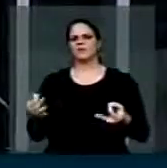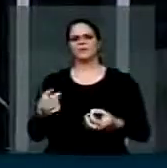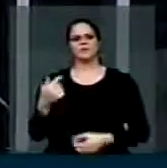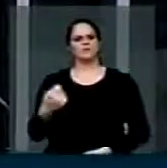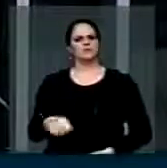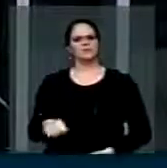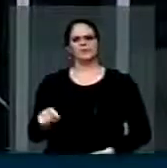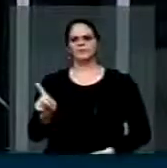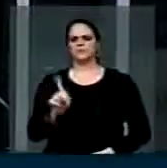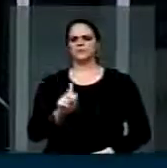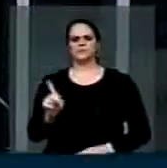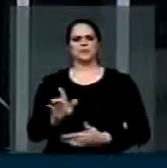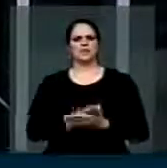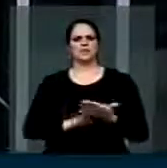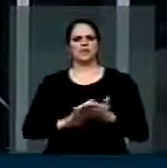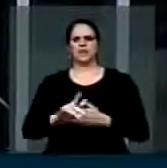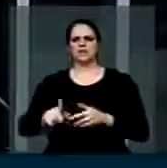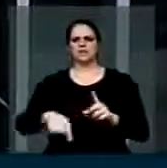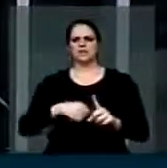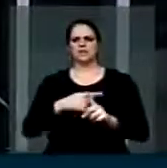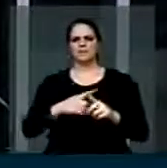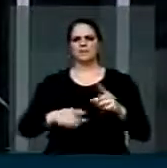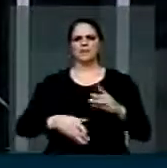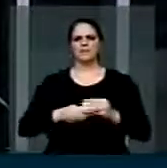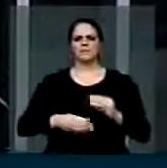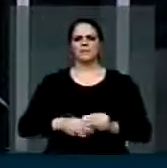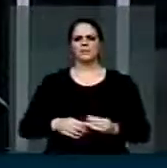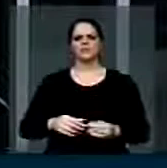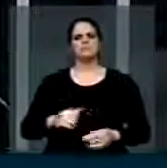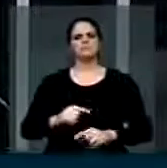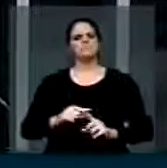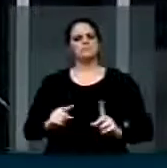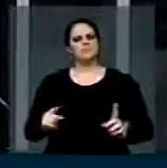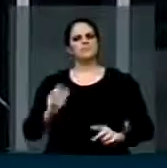emenda a ela, era uma Constituição perfeita. Lógico, o Brasil melhorou